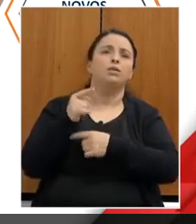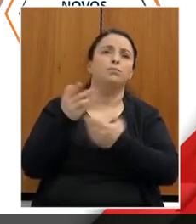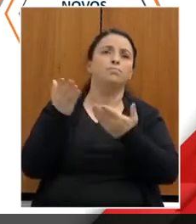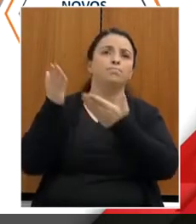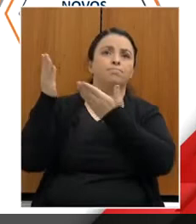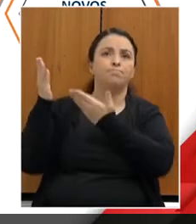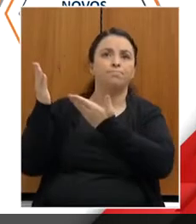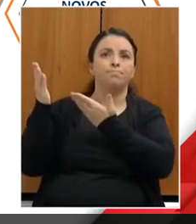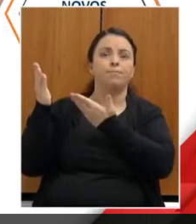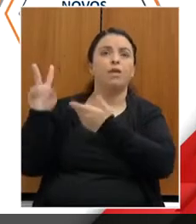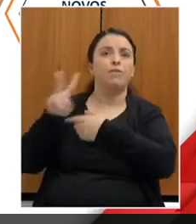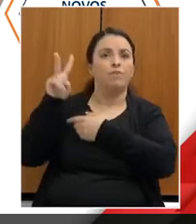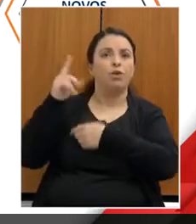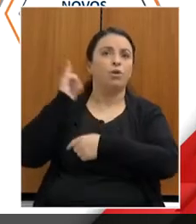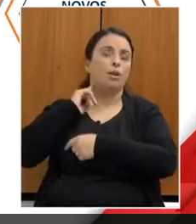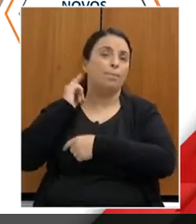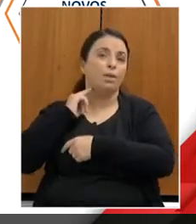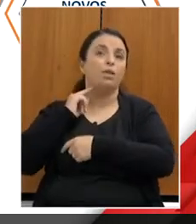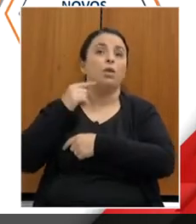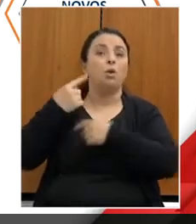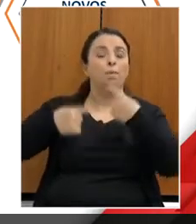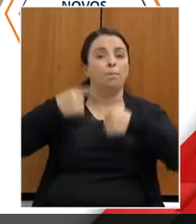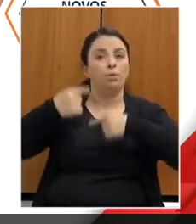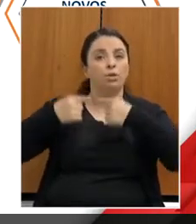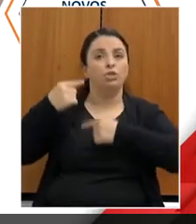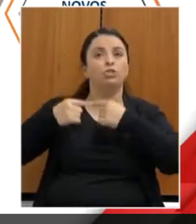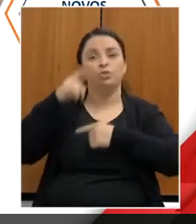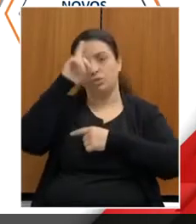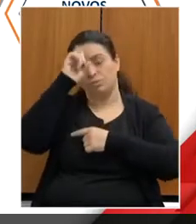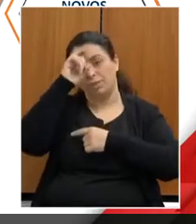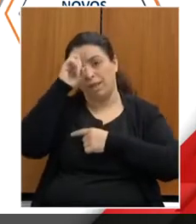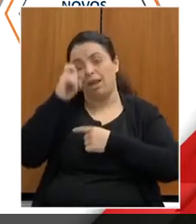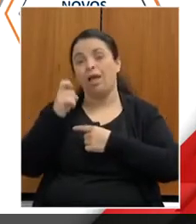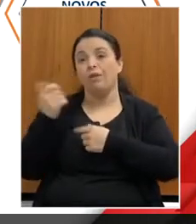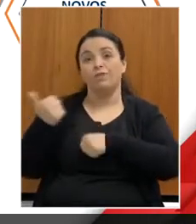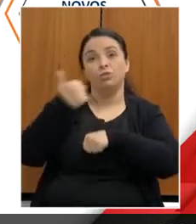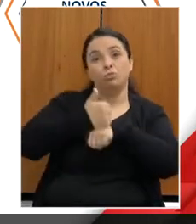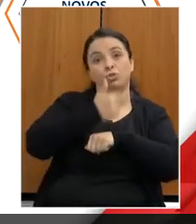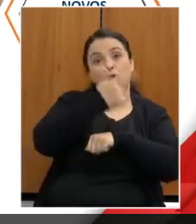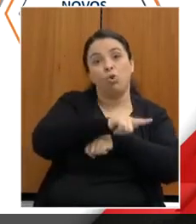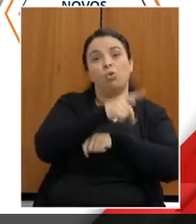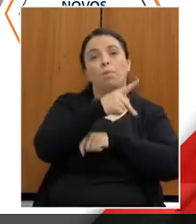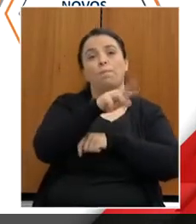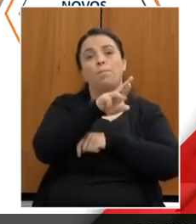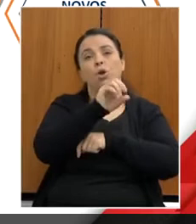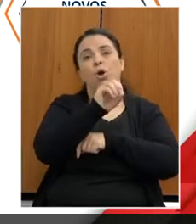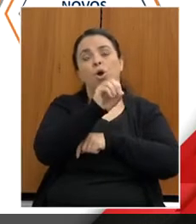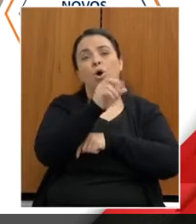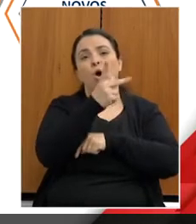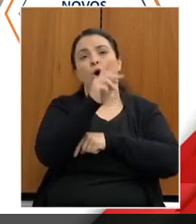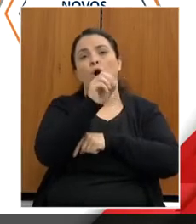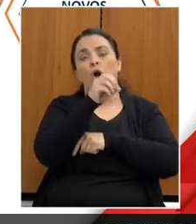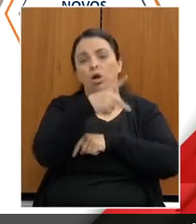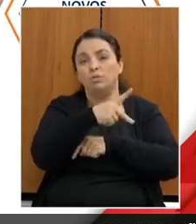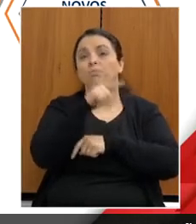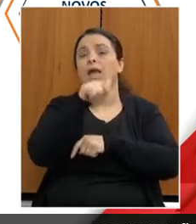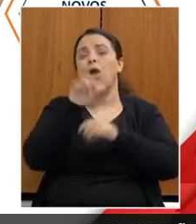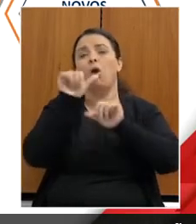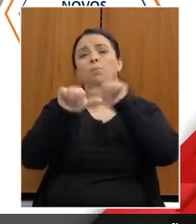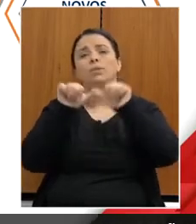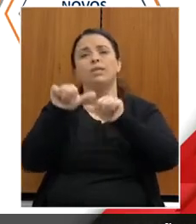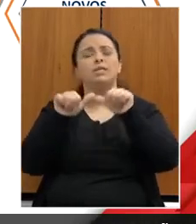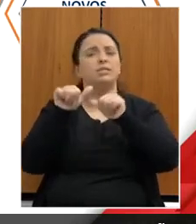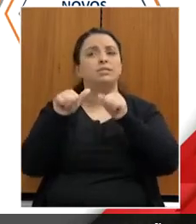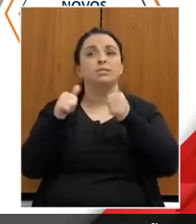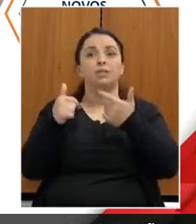hospitalar do Estado de Minas, irá substituir o ProOSP. É uma mudança de paradigma dividida em três frentes.